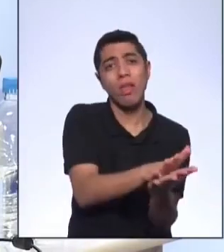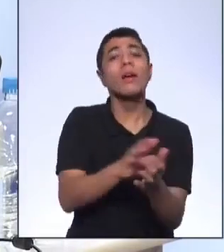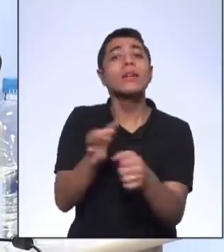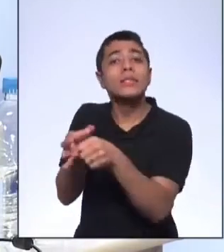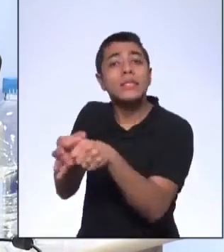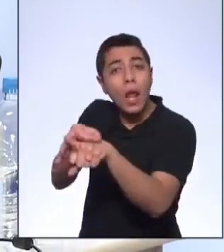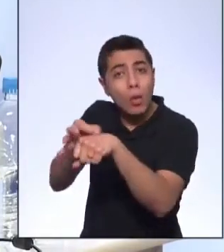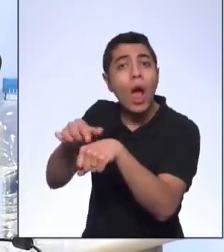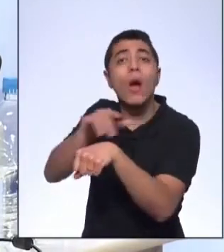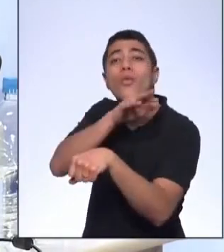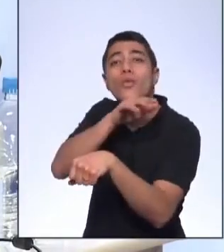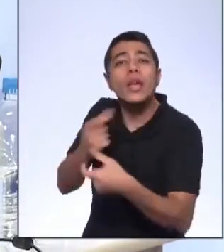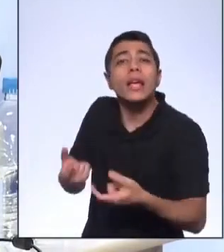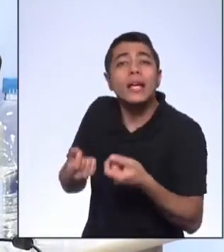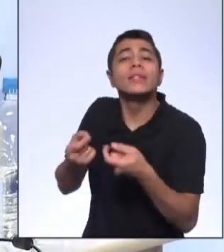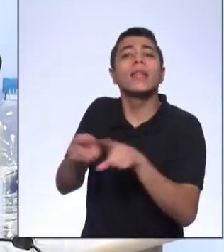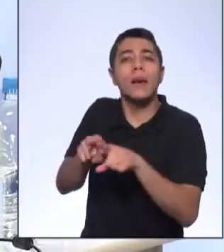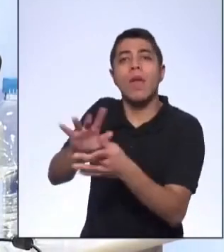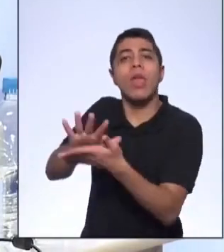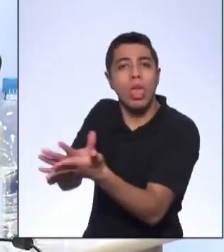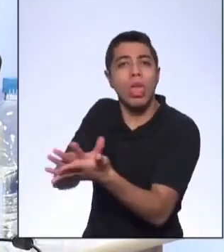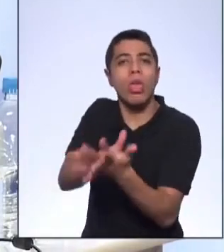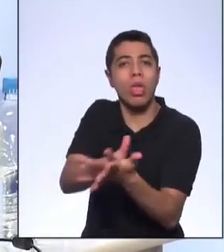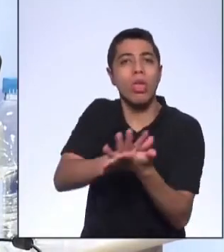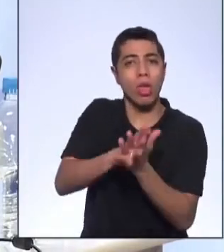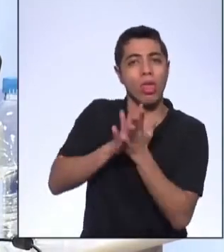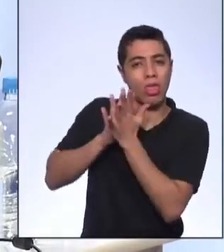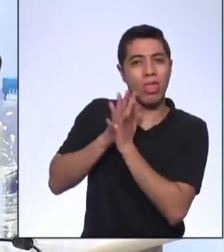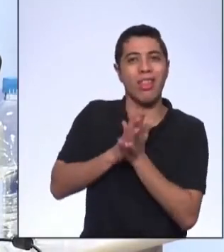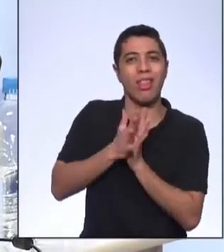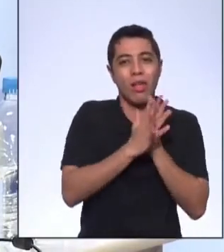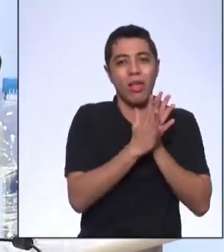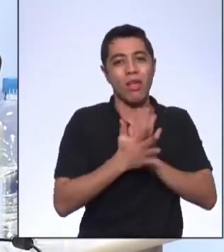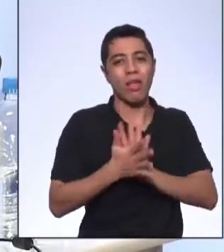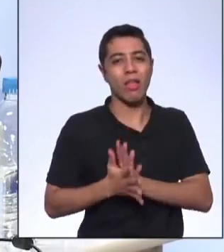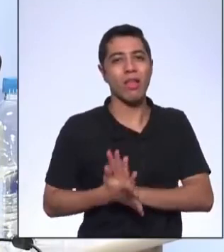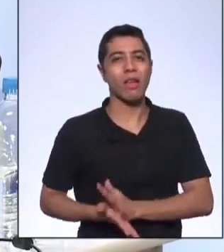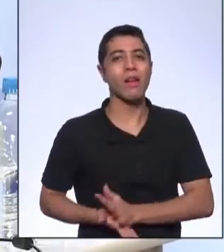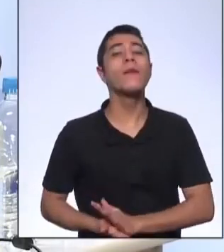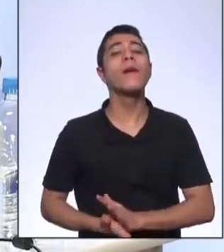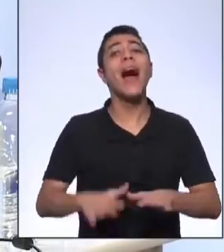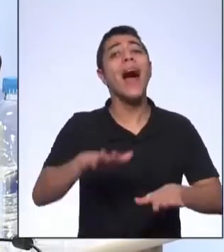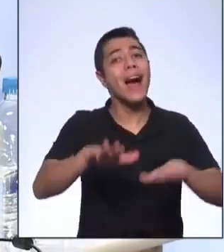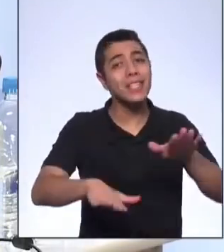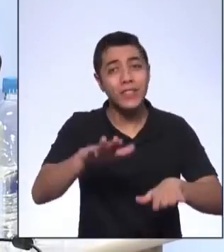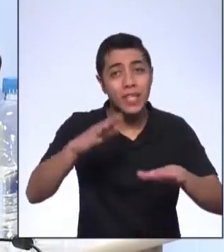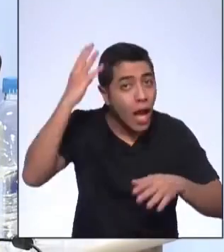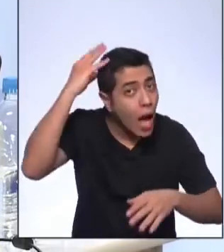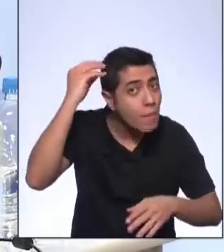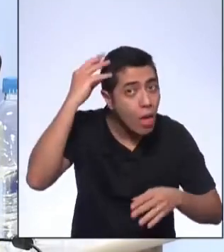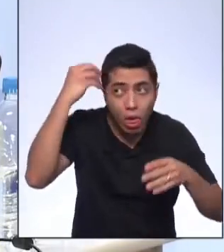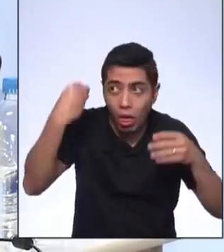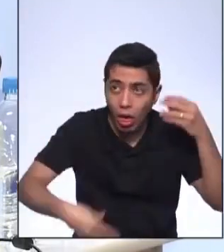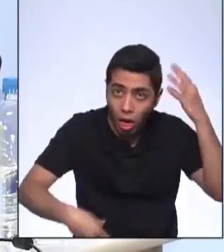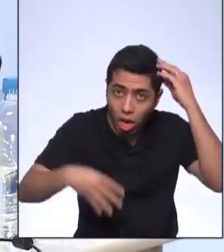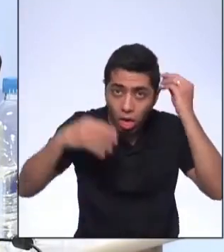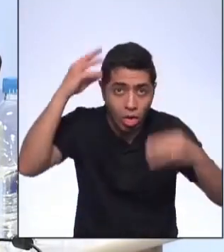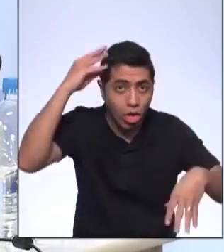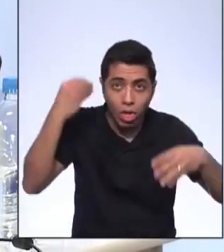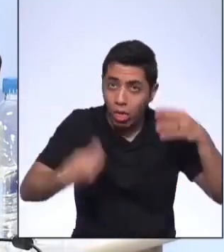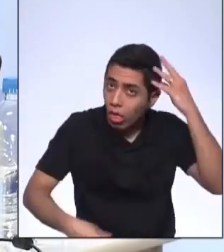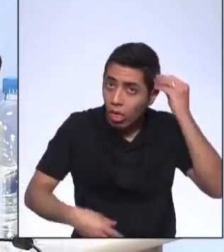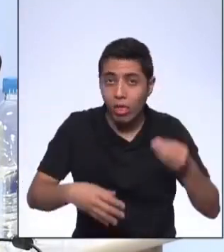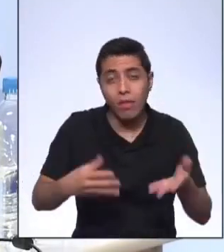Por isso que o cabelo cai, porque essas células são células que sofrem mitoses constantes e elas são basicamente muito